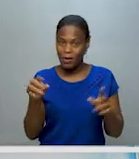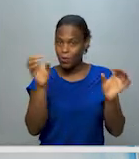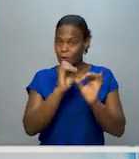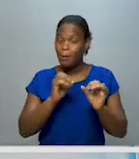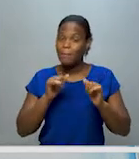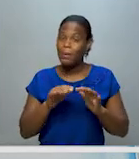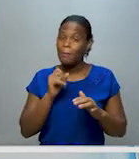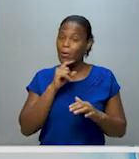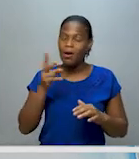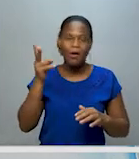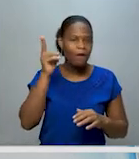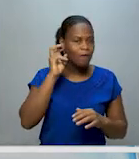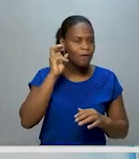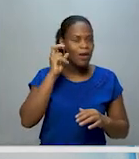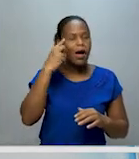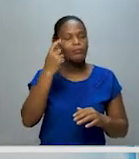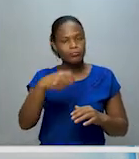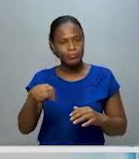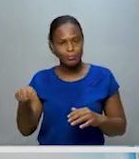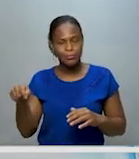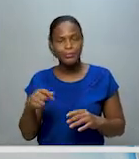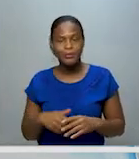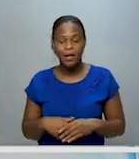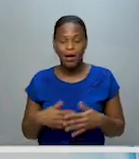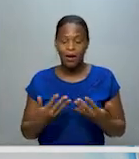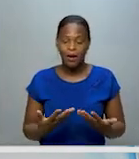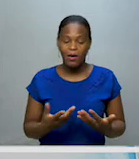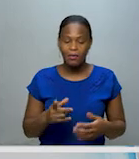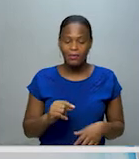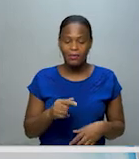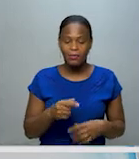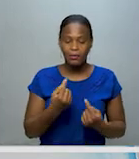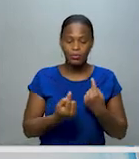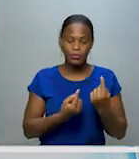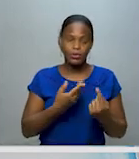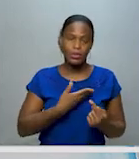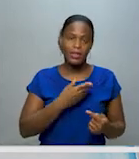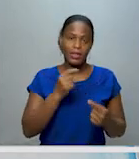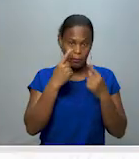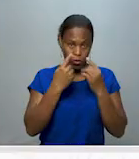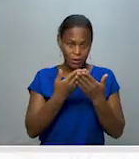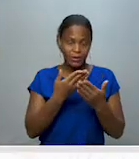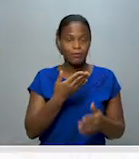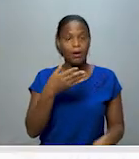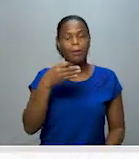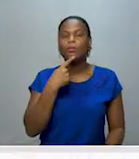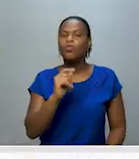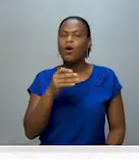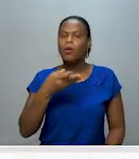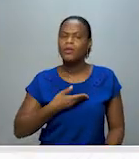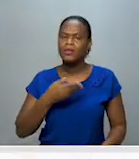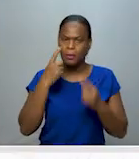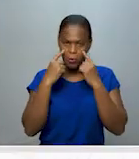vocês podem ouvir e registrar mentalmente. Temos casos também de alguns demonstrativos, pronomes